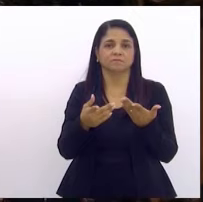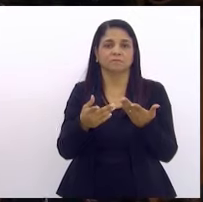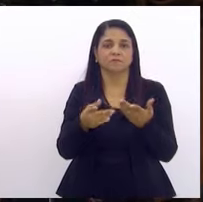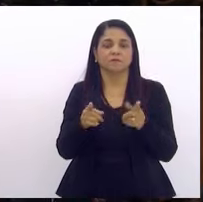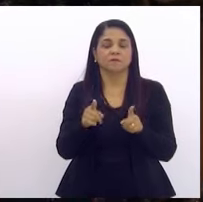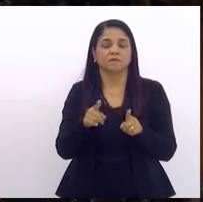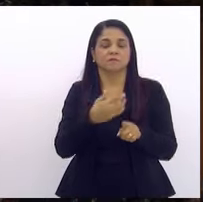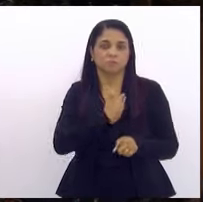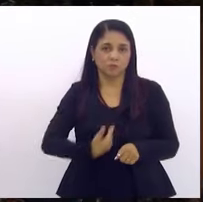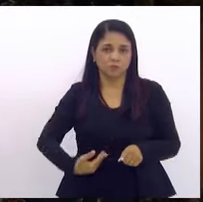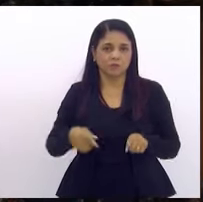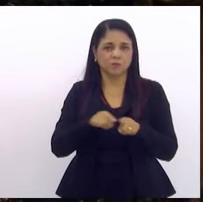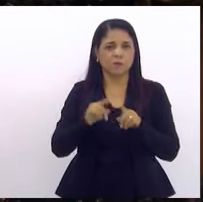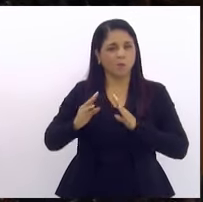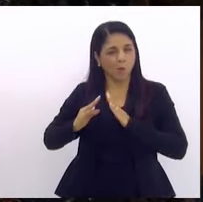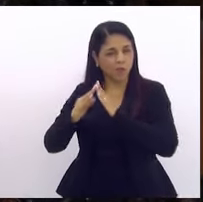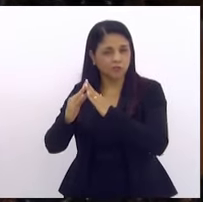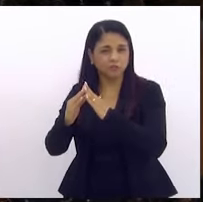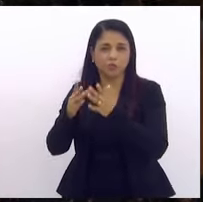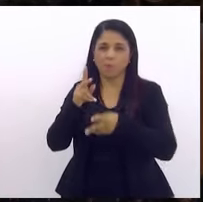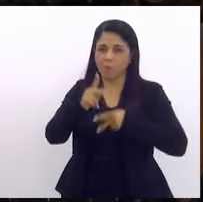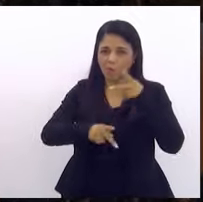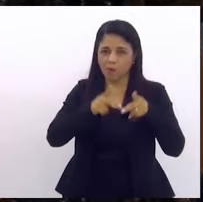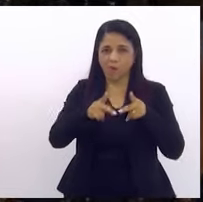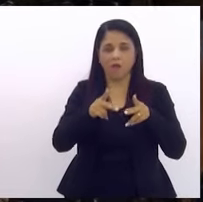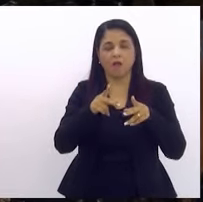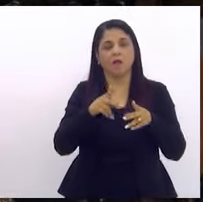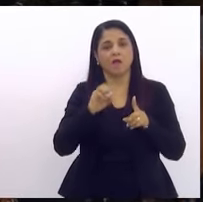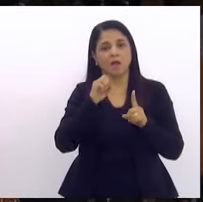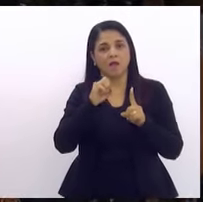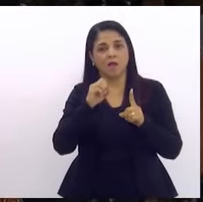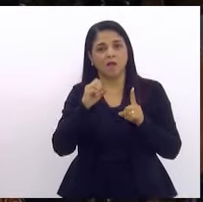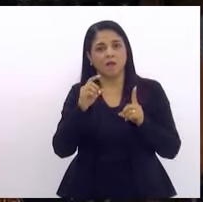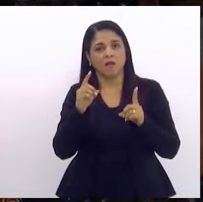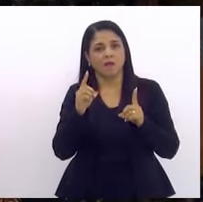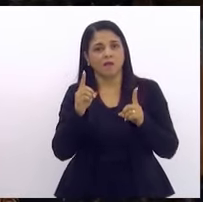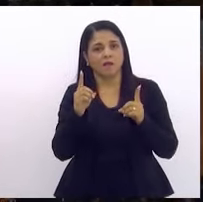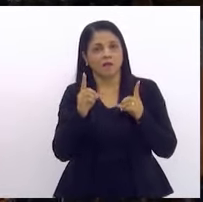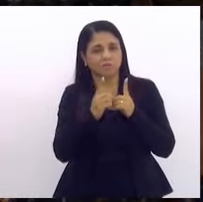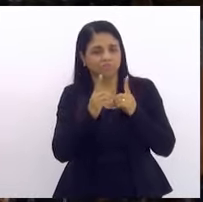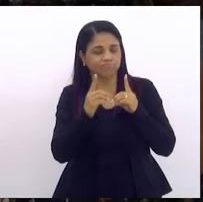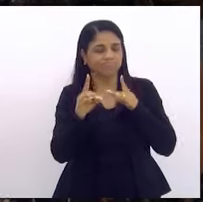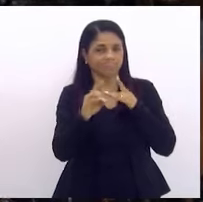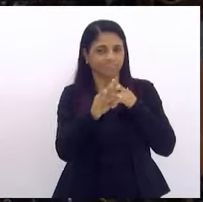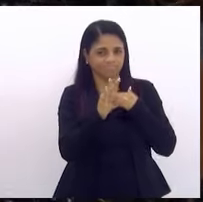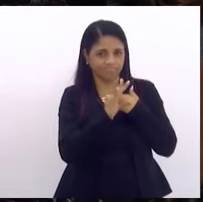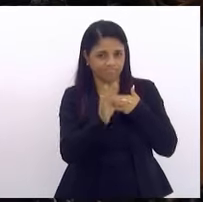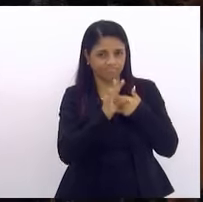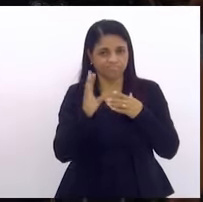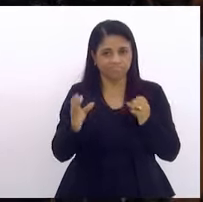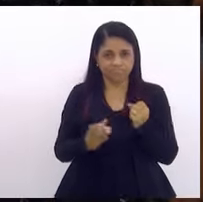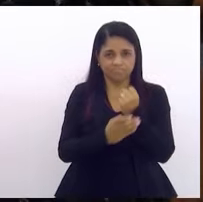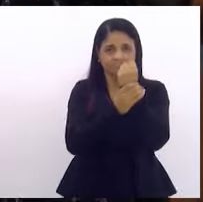projetos que dizem respeito à moradia popular, como de assistência técnica, né, para garantia, né, das pessoas que moram em